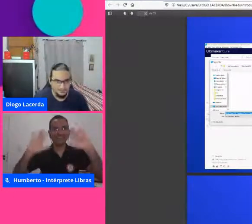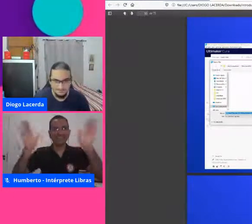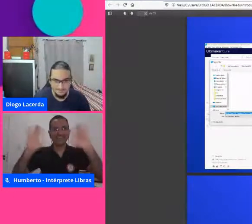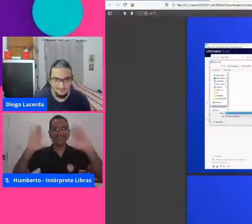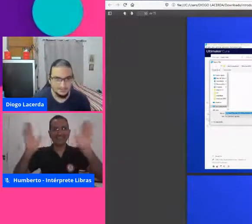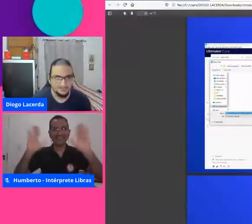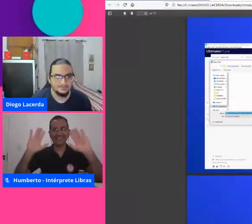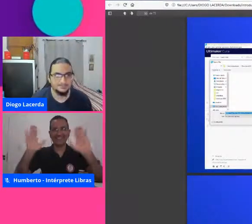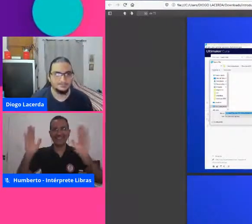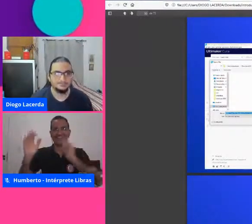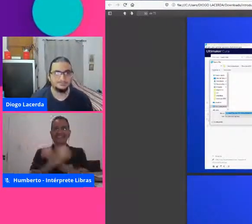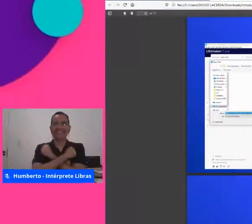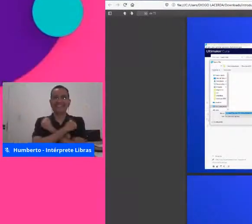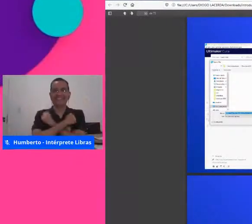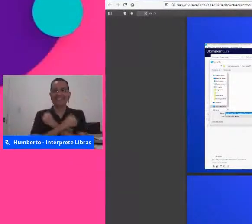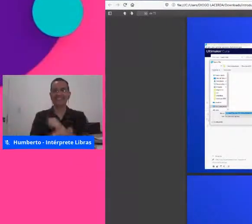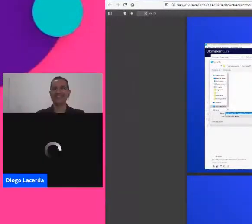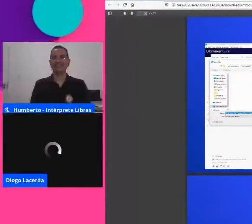Tchau, tchau.